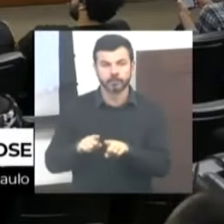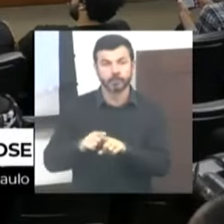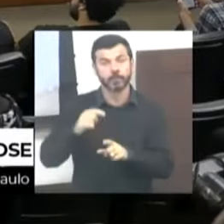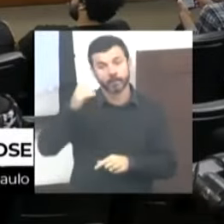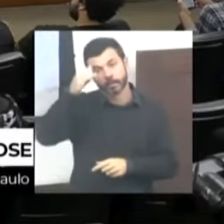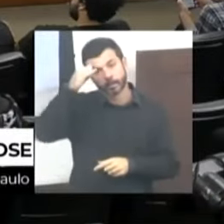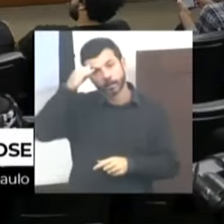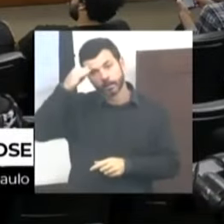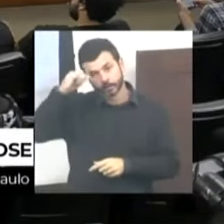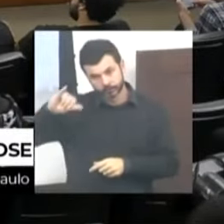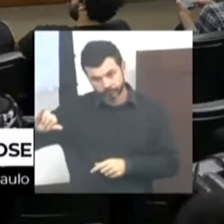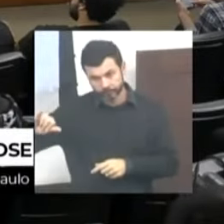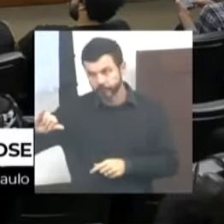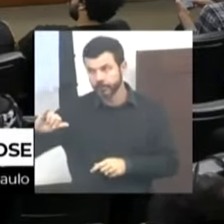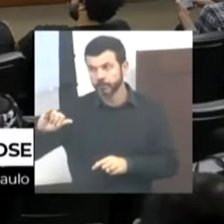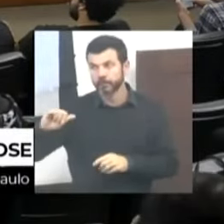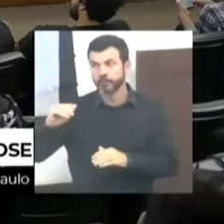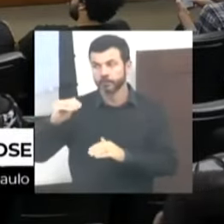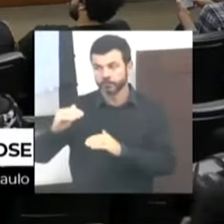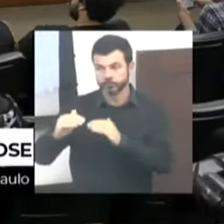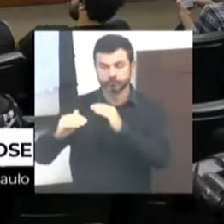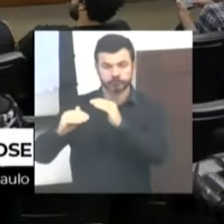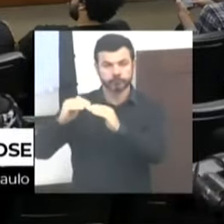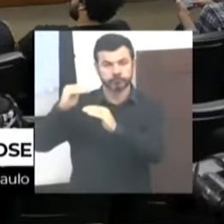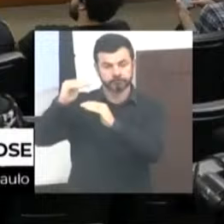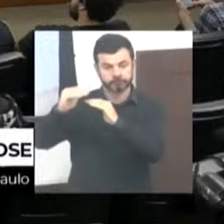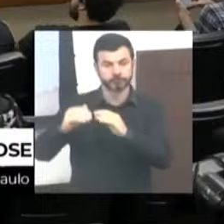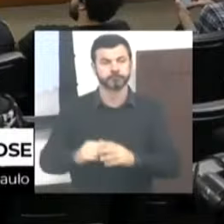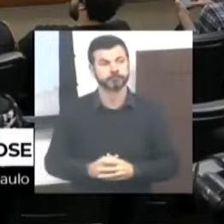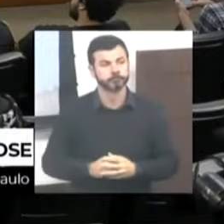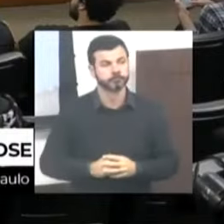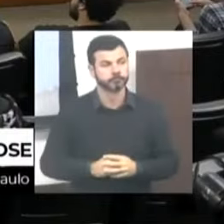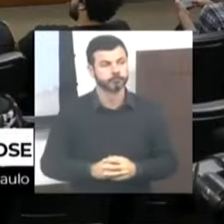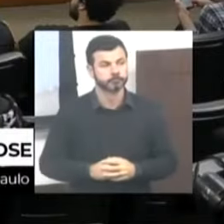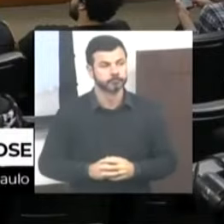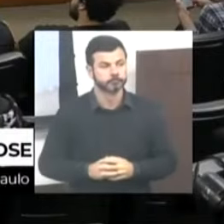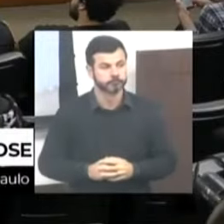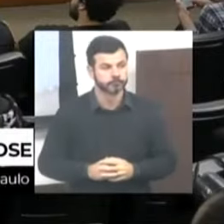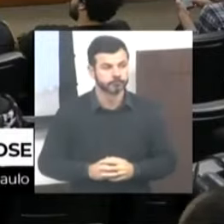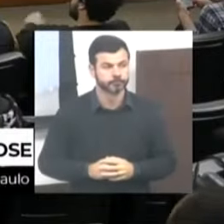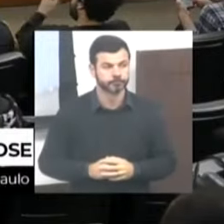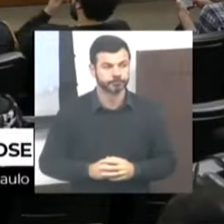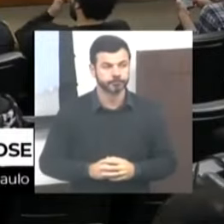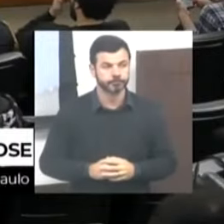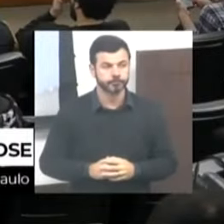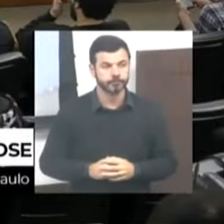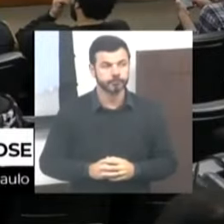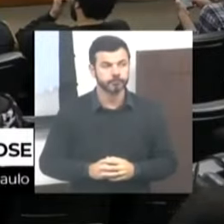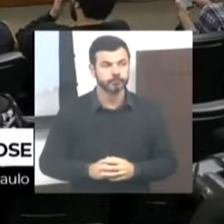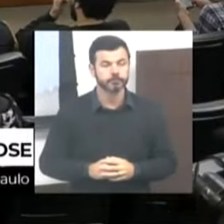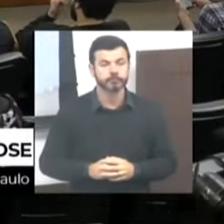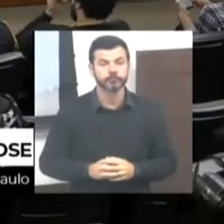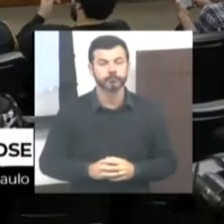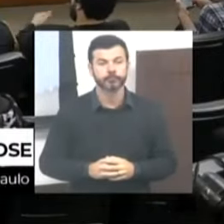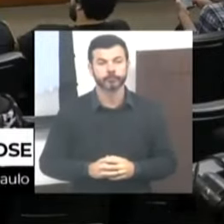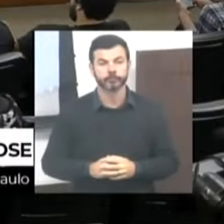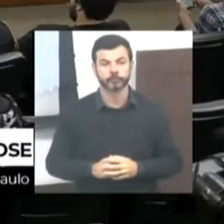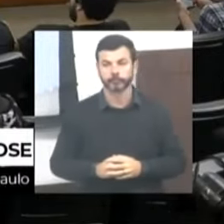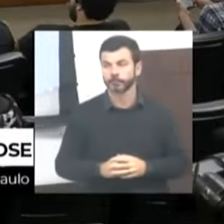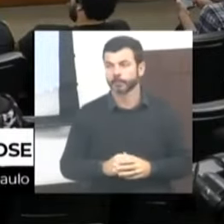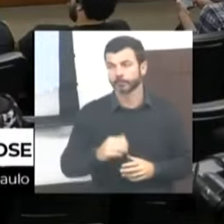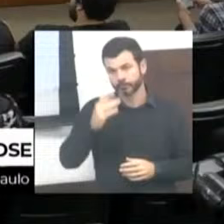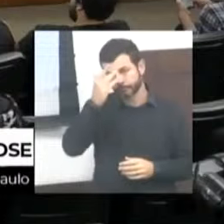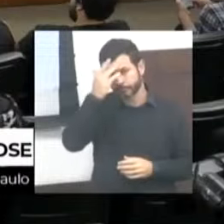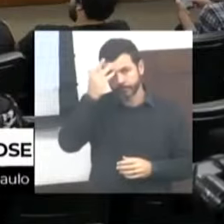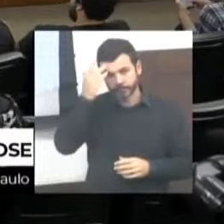com ampliação da profilaxia pré-exposição a gente só esse ano em ações de rua nós iniciamos 1000